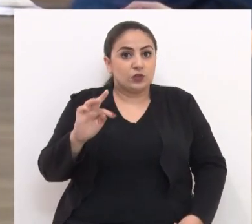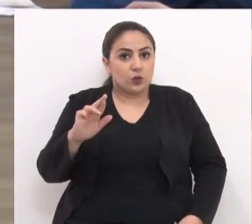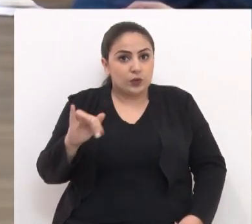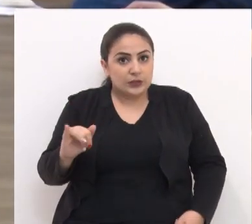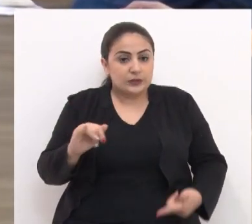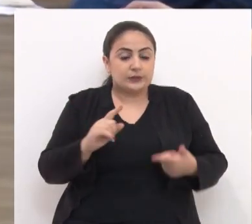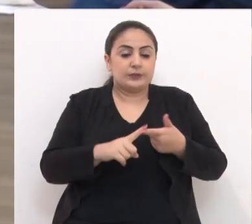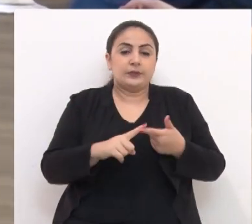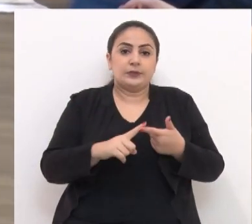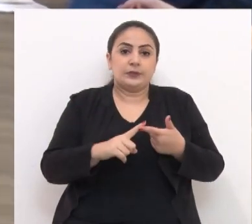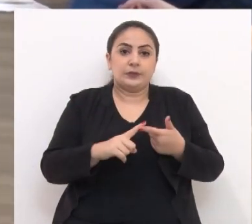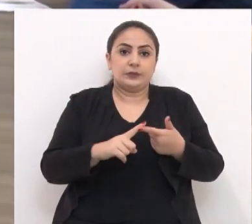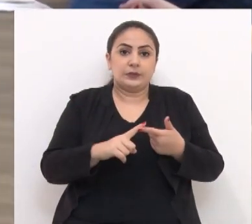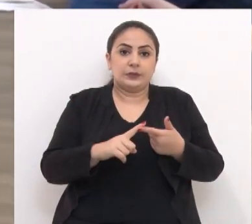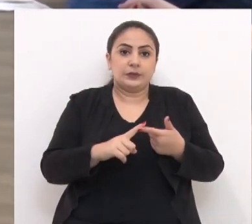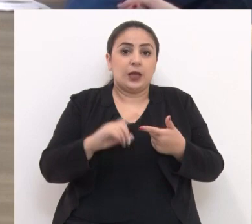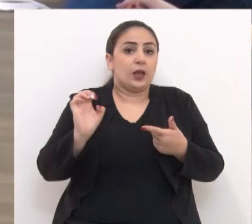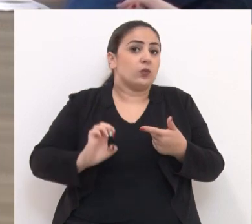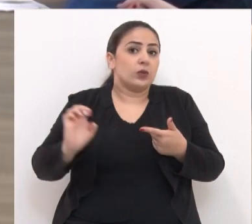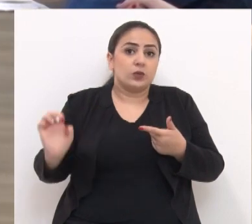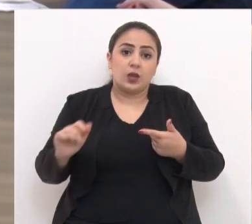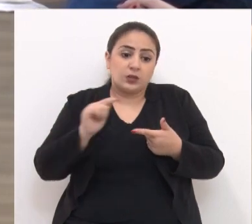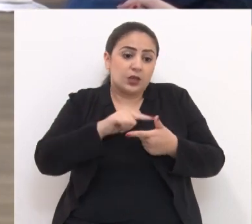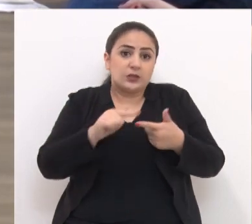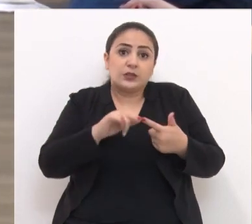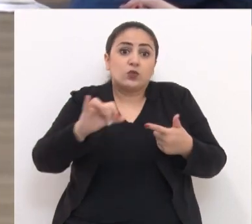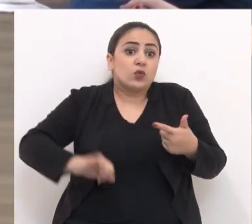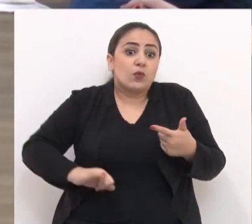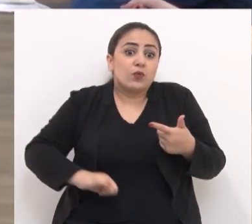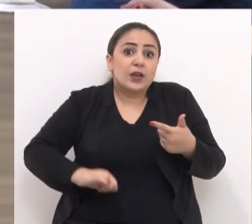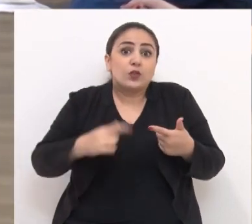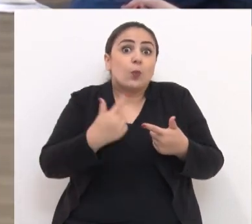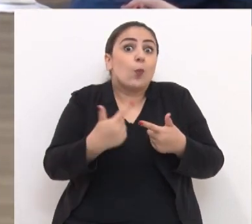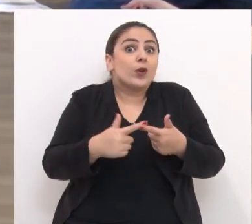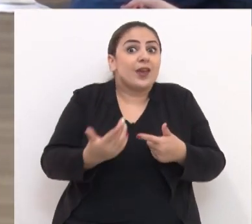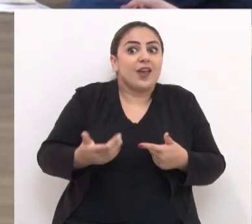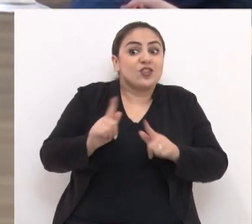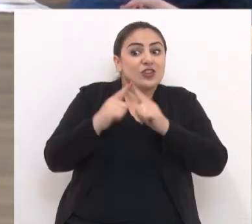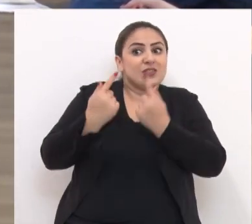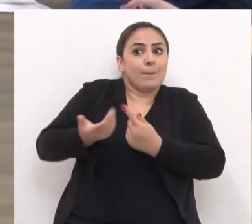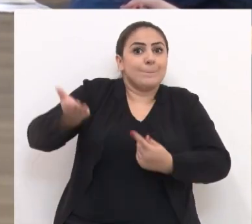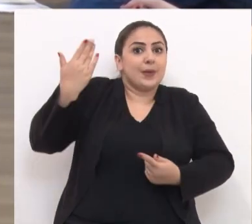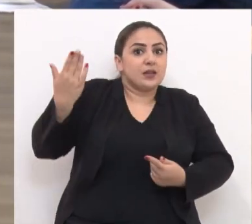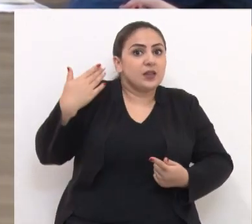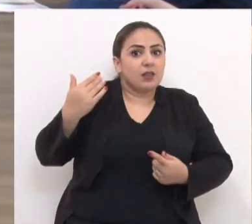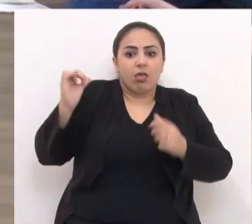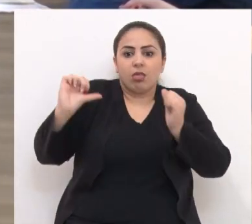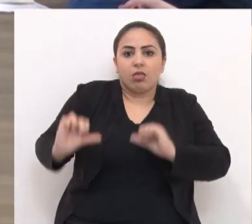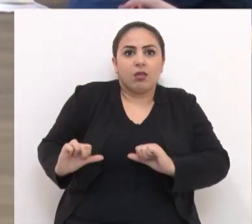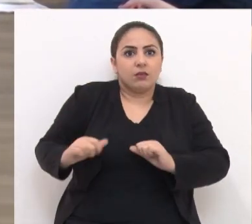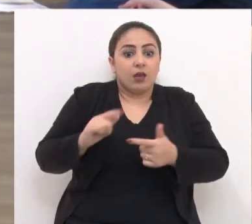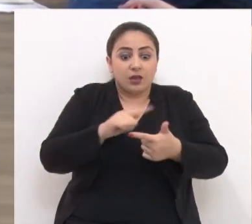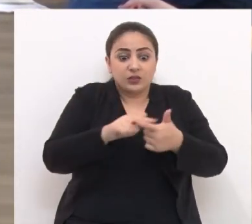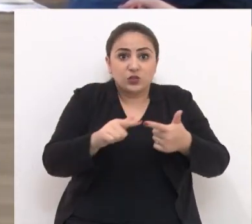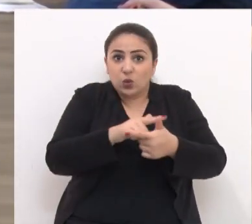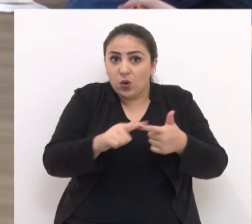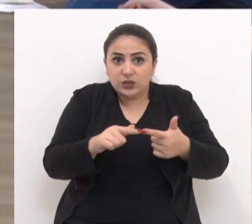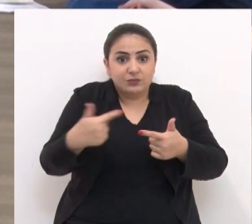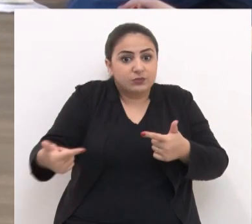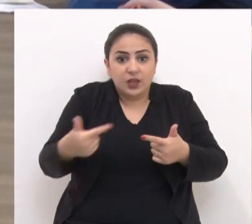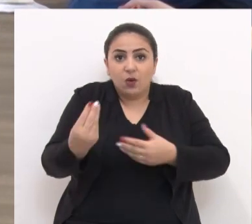Sartori e Eduardo Leite. Por quê? Eles estão premidos sem nenhum